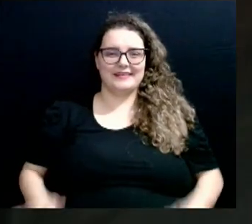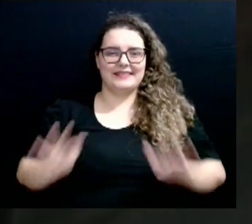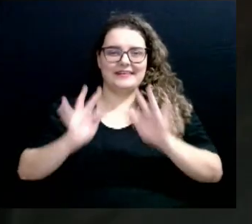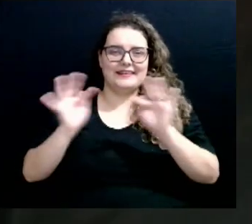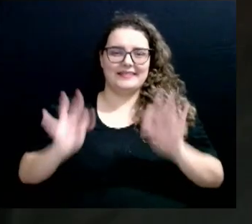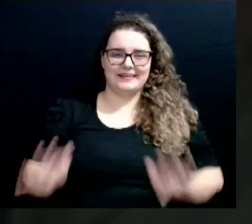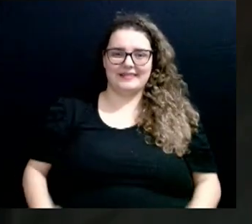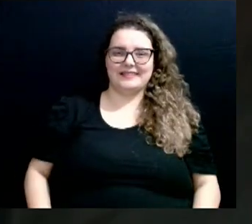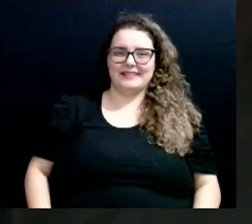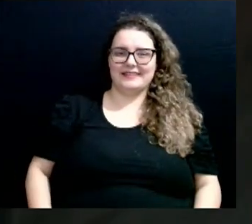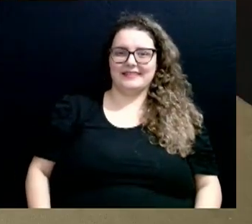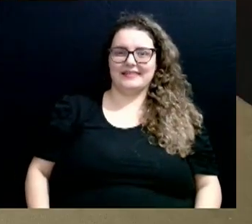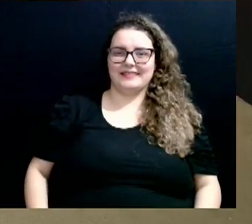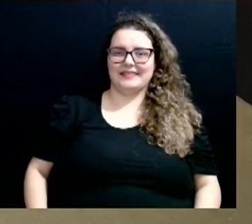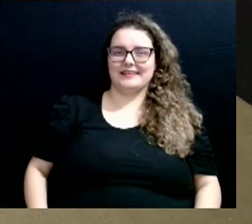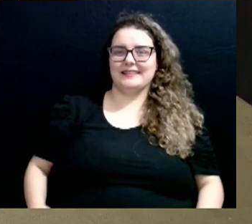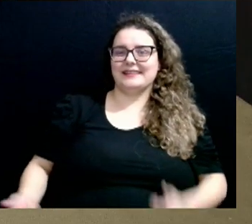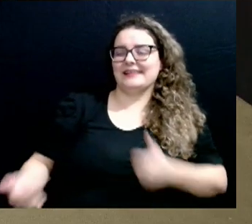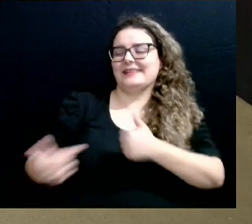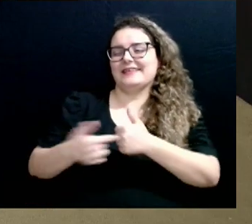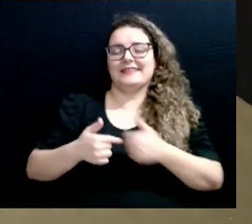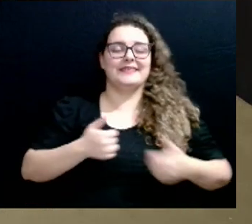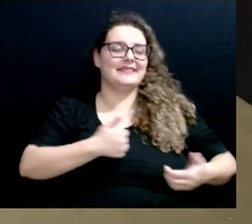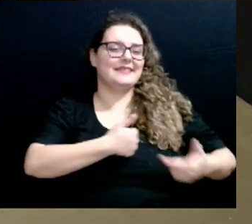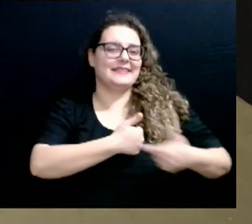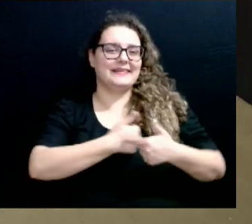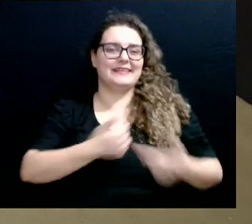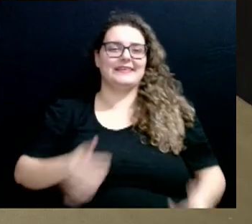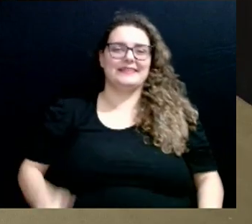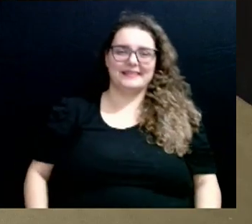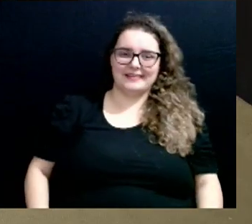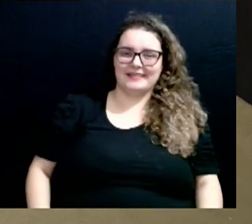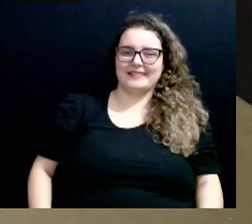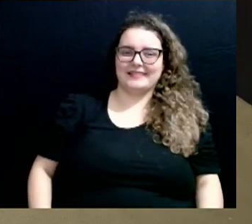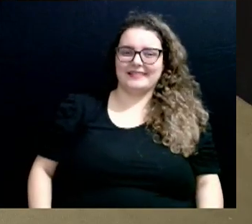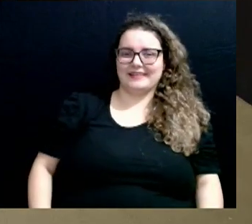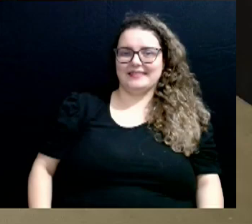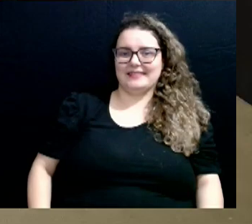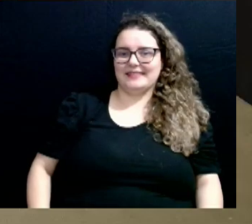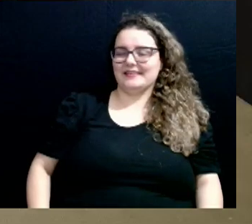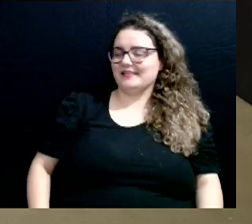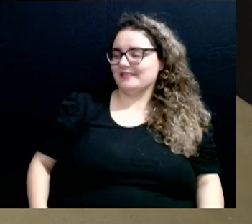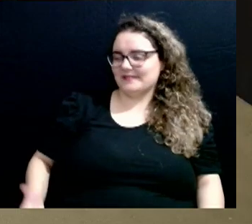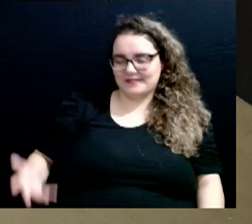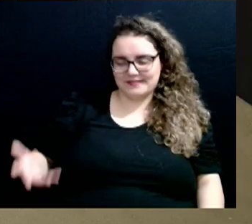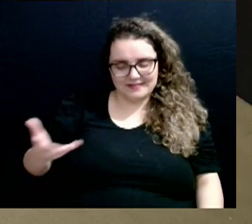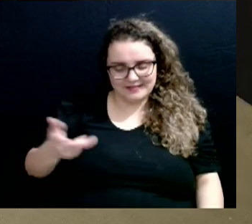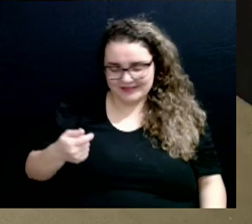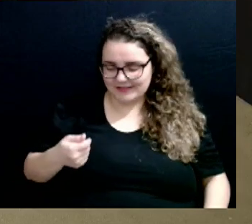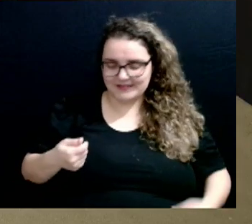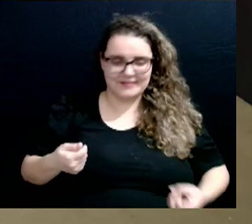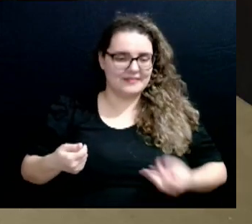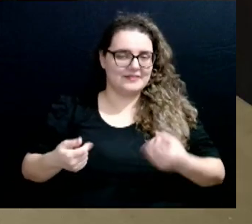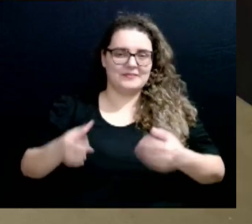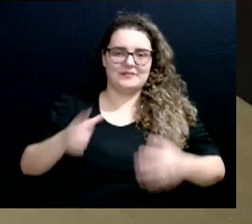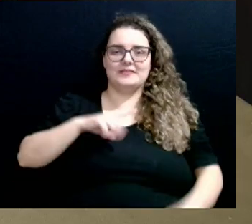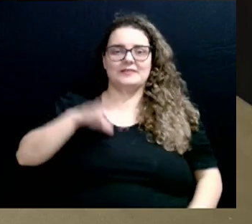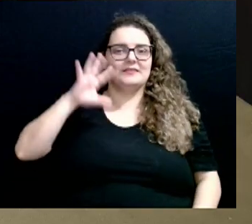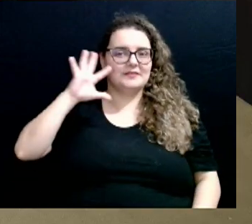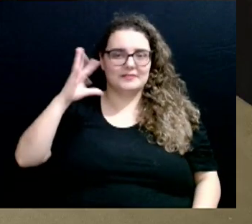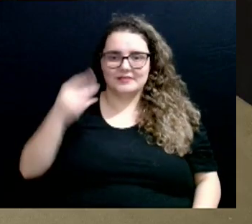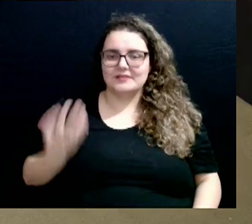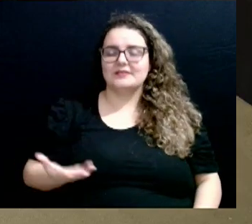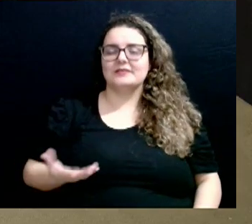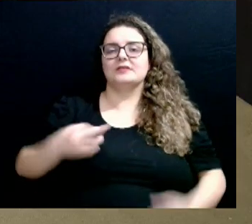esse match, né? Porque vocês têm toda a informação, né? Toda a sabedoria referente a essa questão da